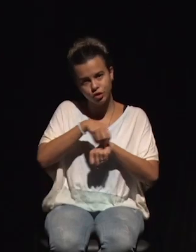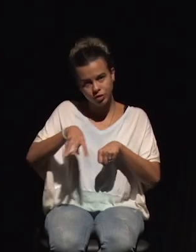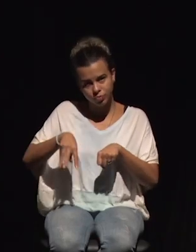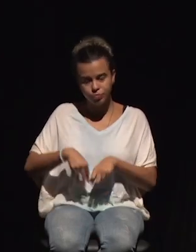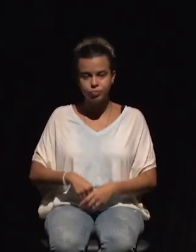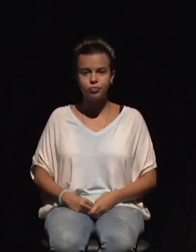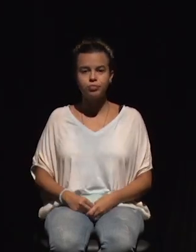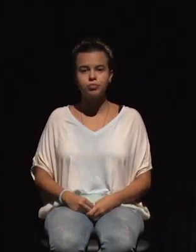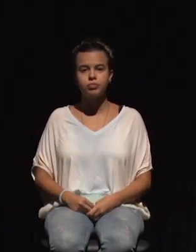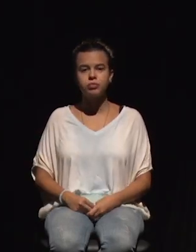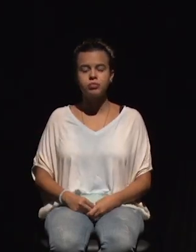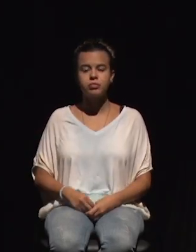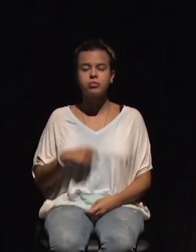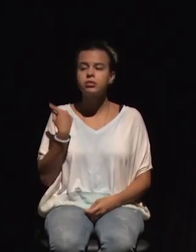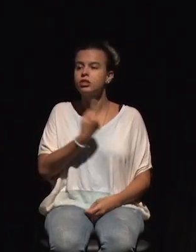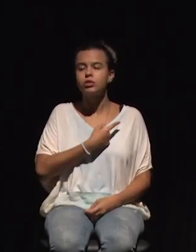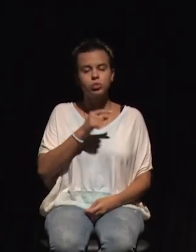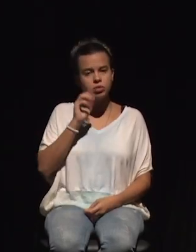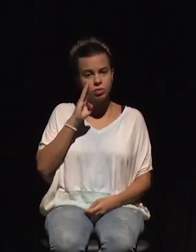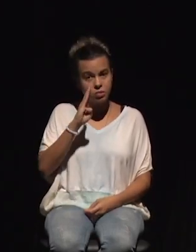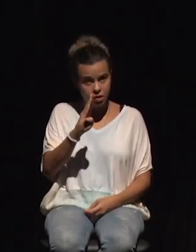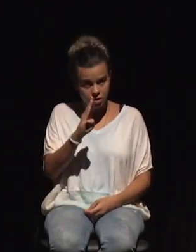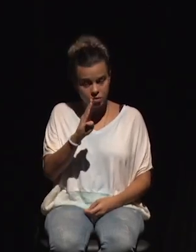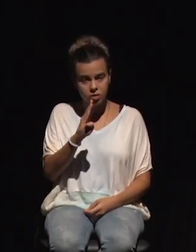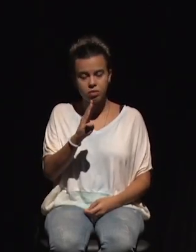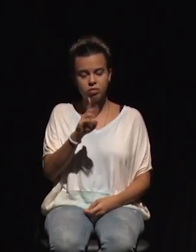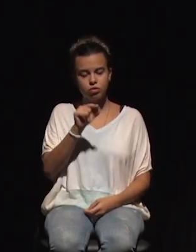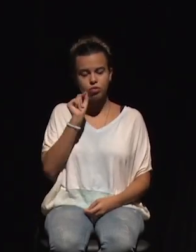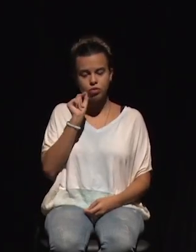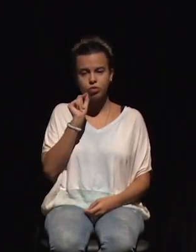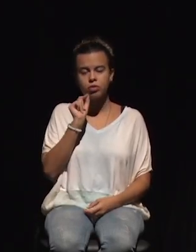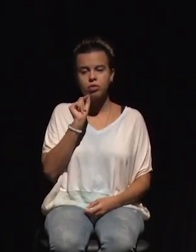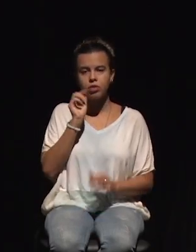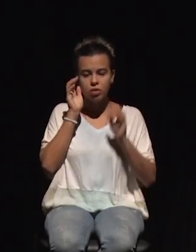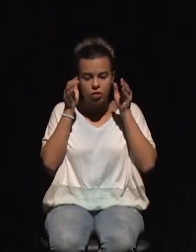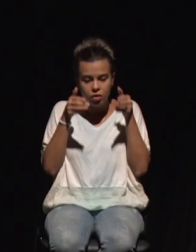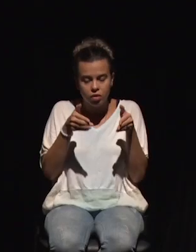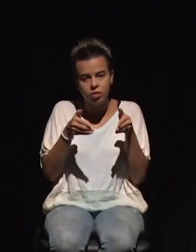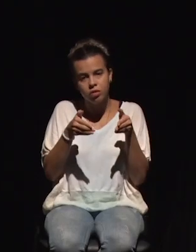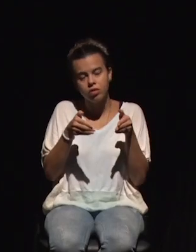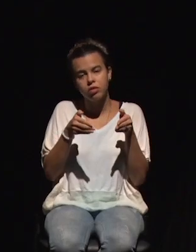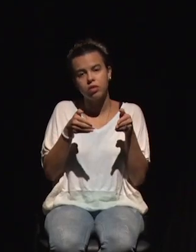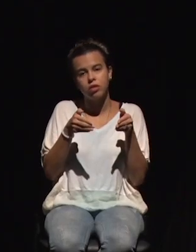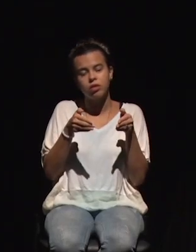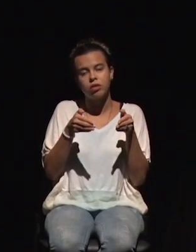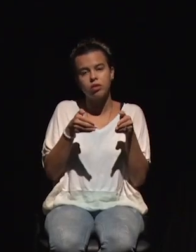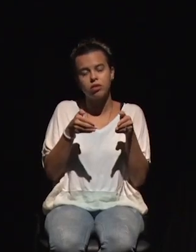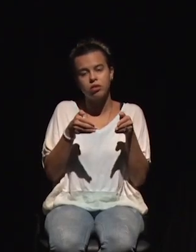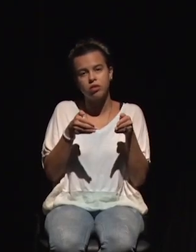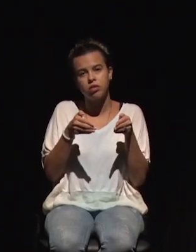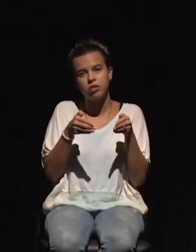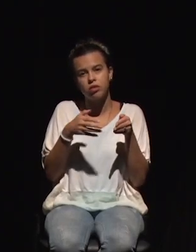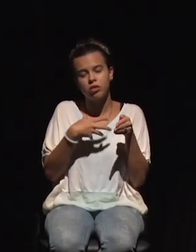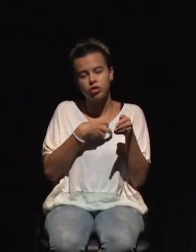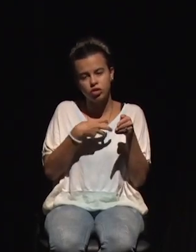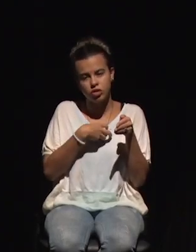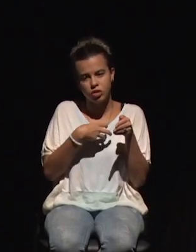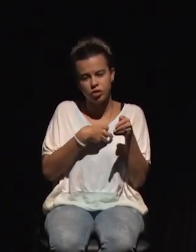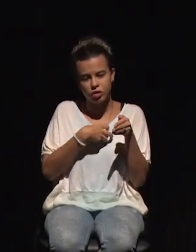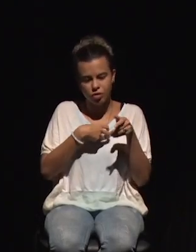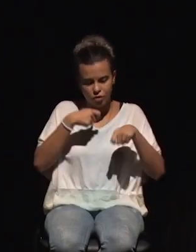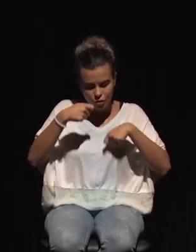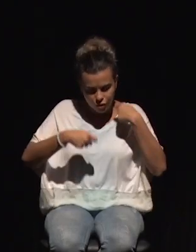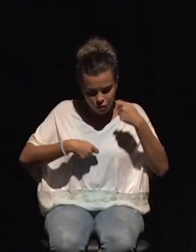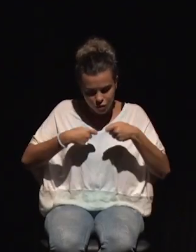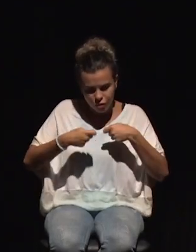a gente priorizou pra que a gente enfatizasse nessa esse aspecto escultórico